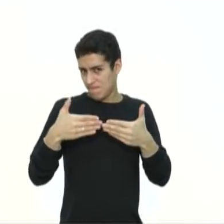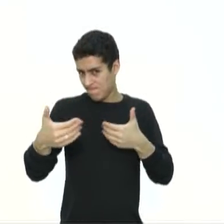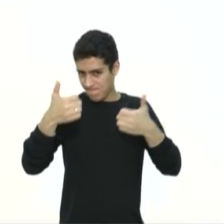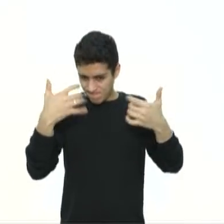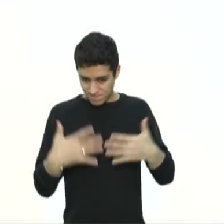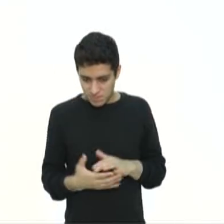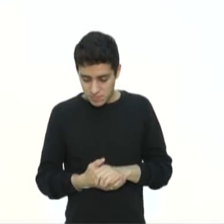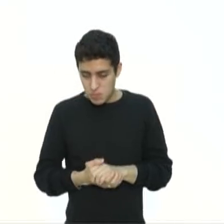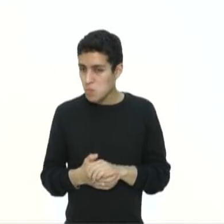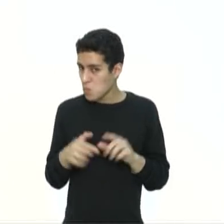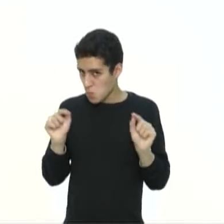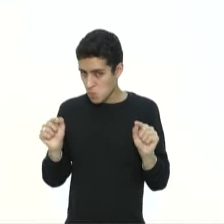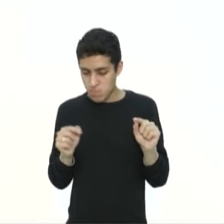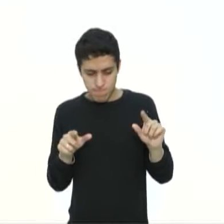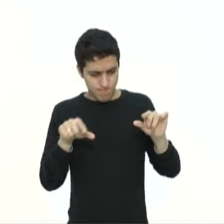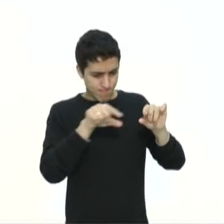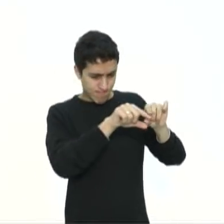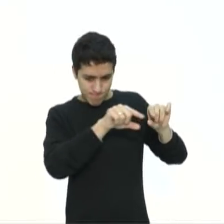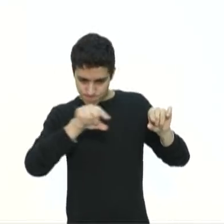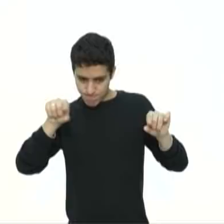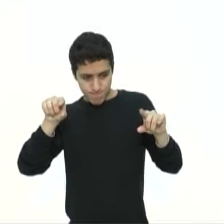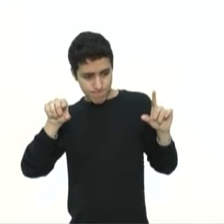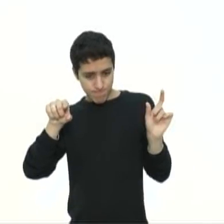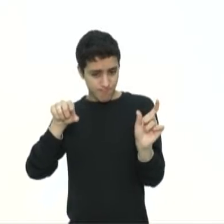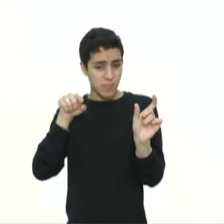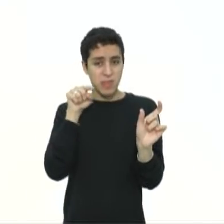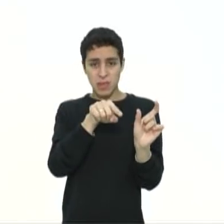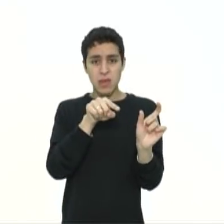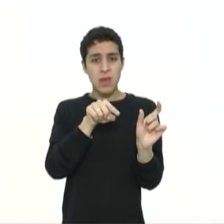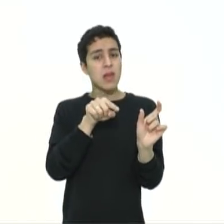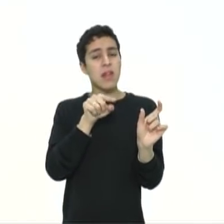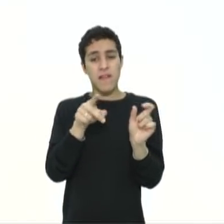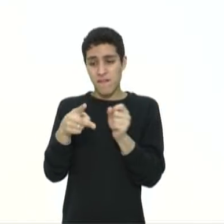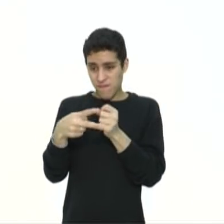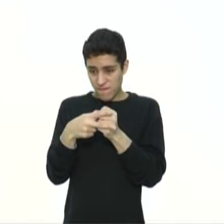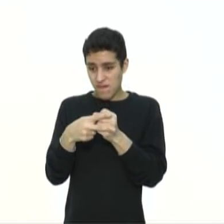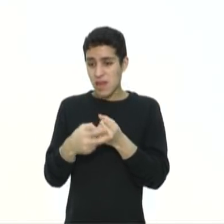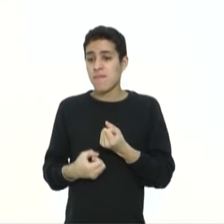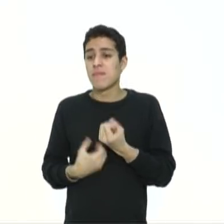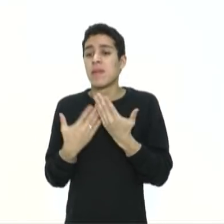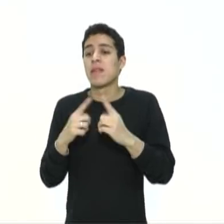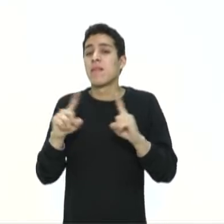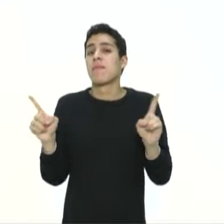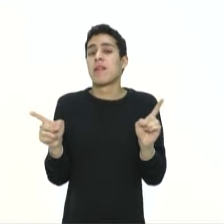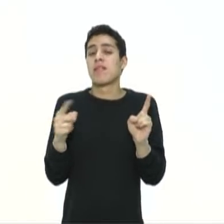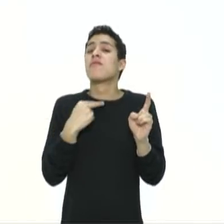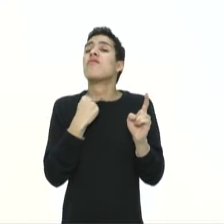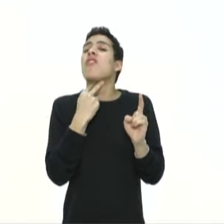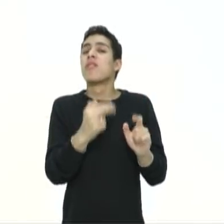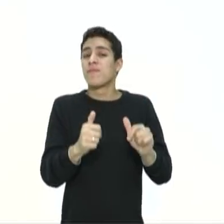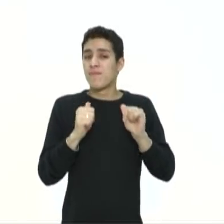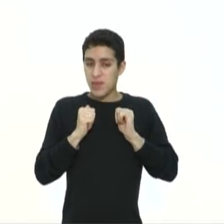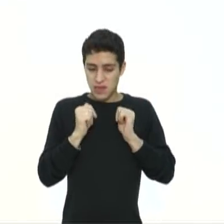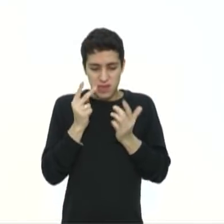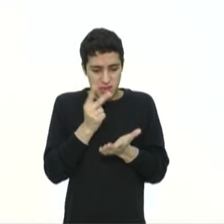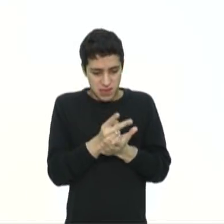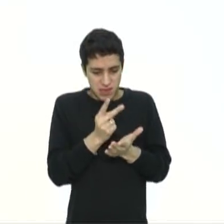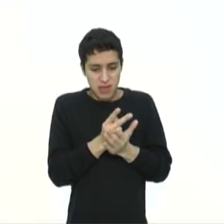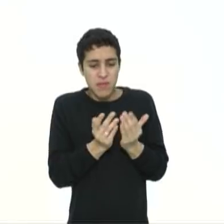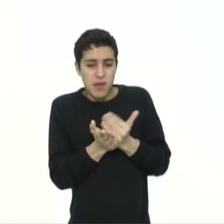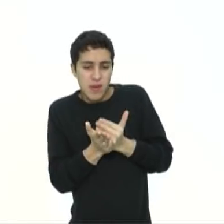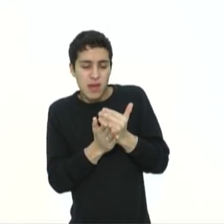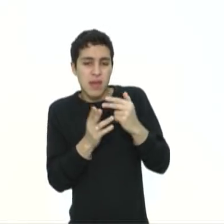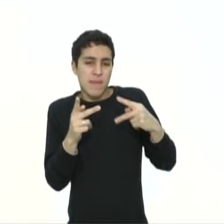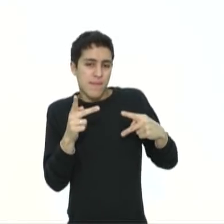da passiva é o elemento da frase que pratica a ação expressa pelo verbo na voz passiva. É sempre introduzido por uma